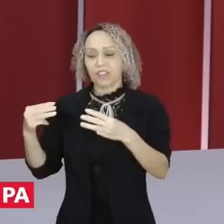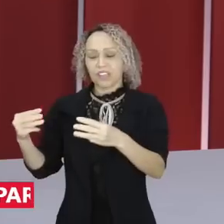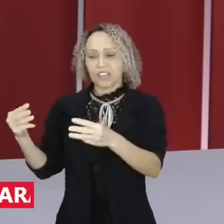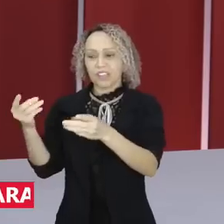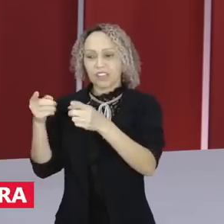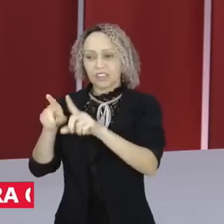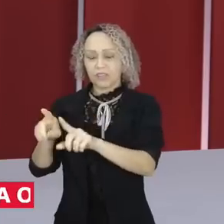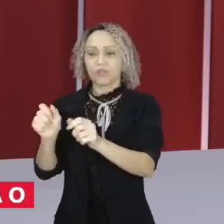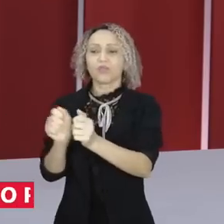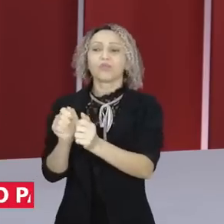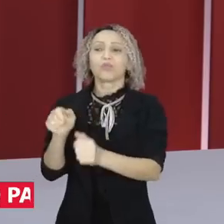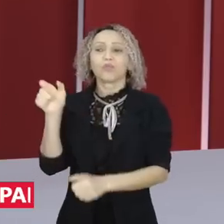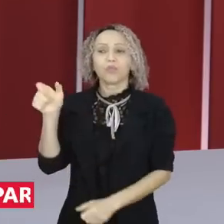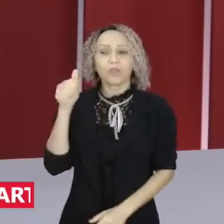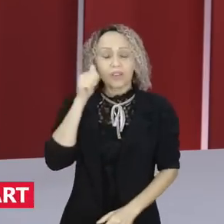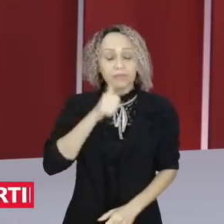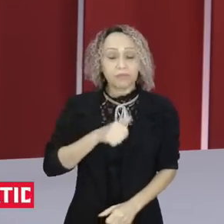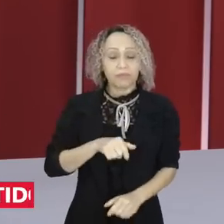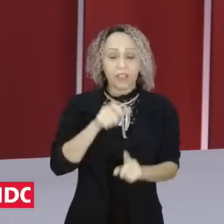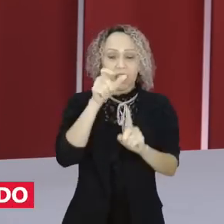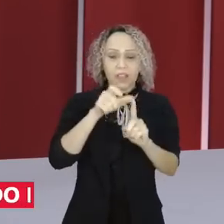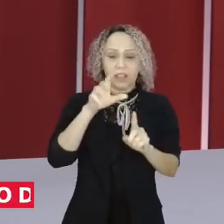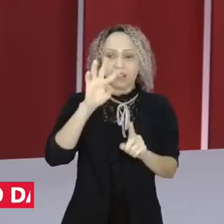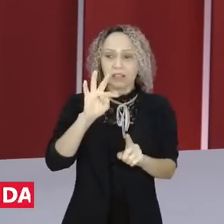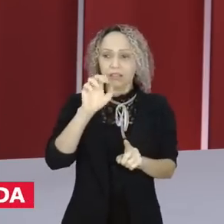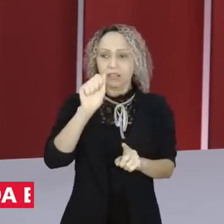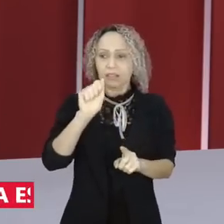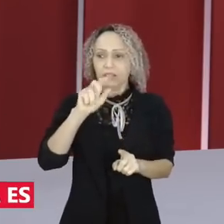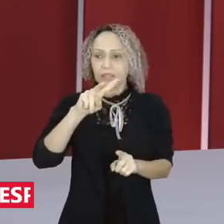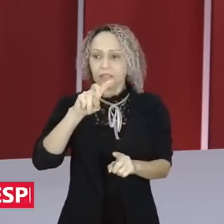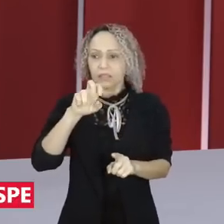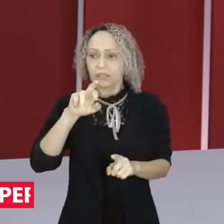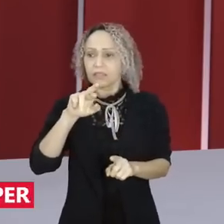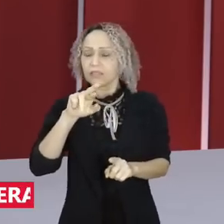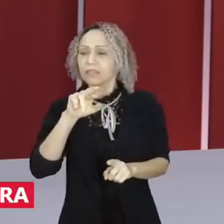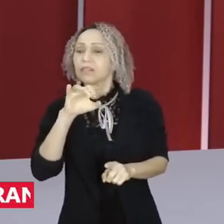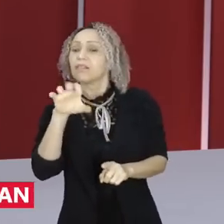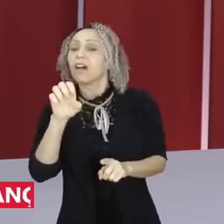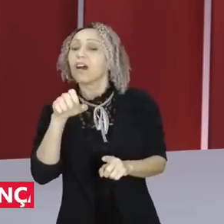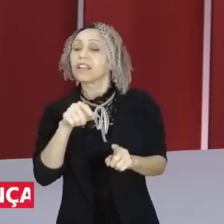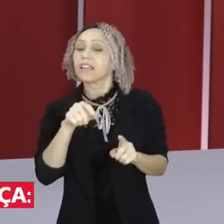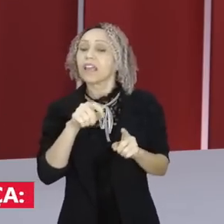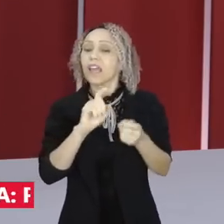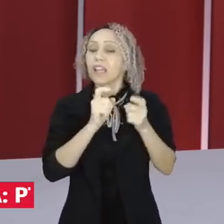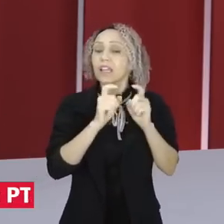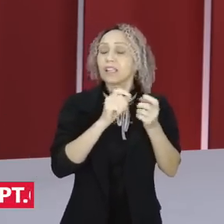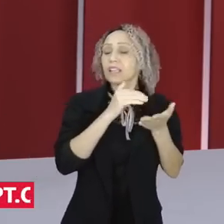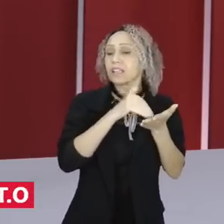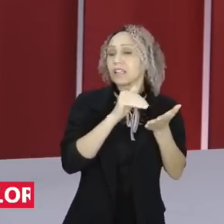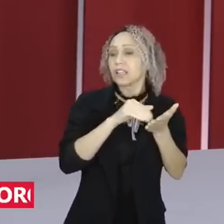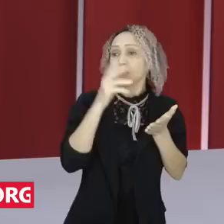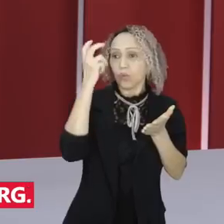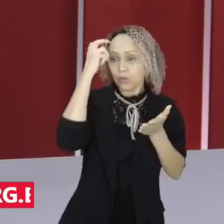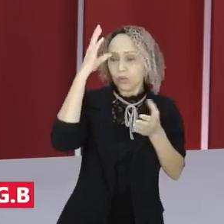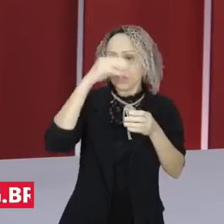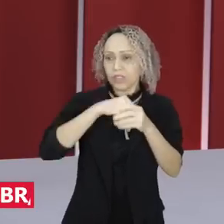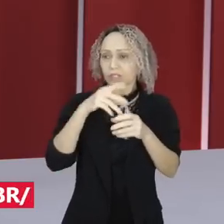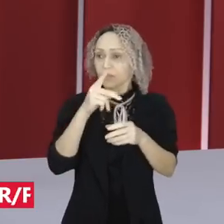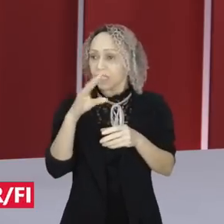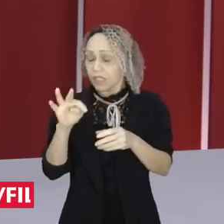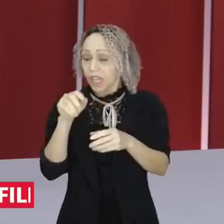Tavares, atualmente exerce a Secretaria Nacional de Comunicação, de Cultura do PT, e coordenou o plano de governo da